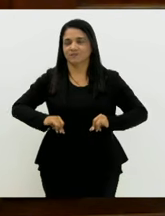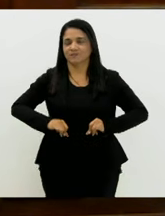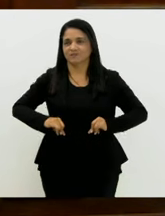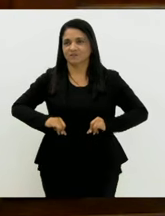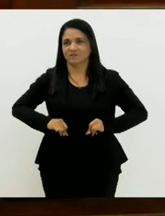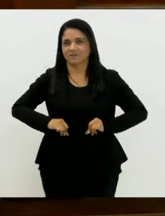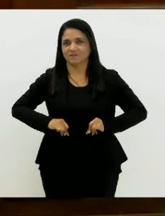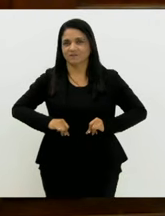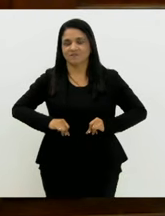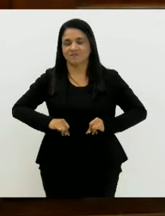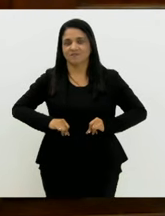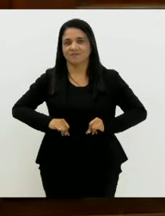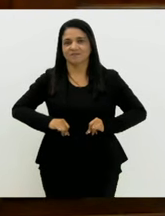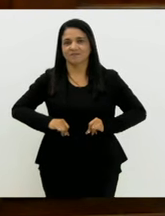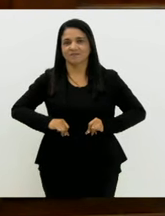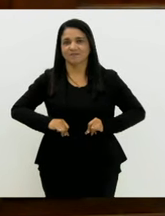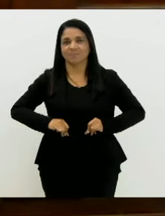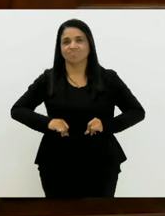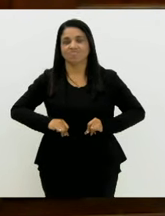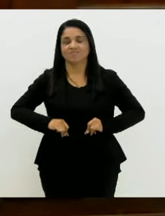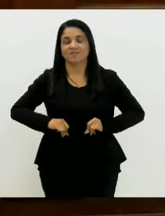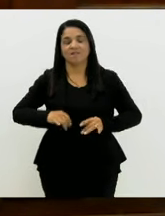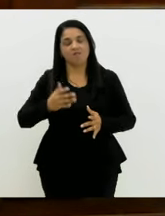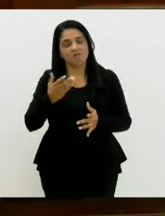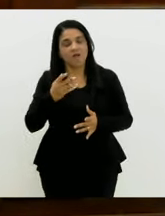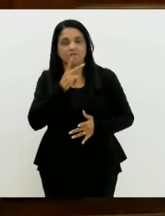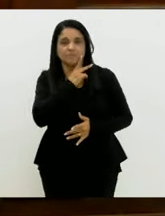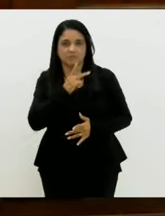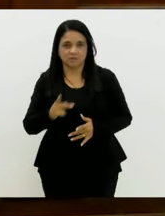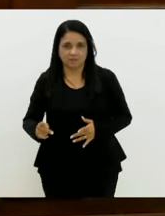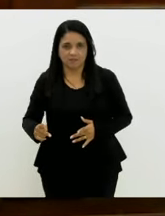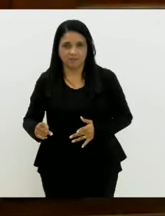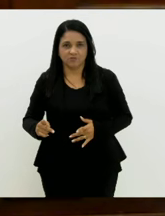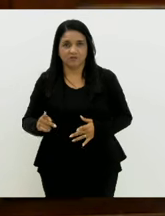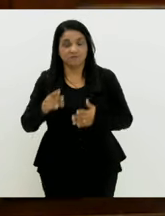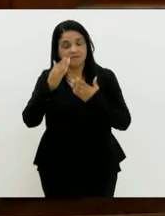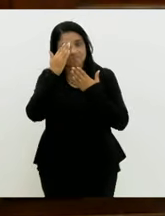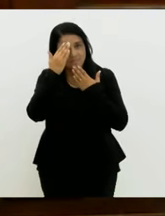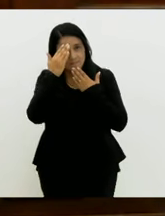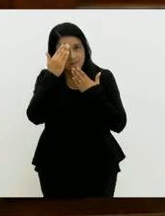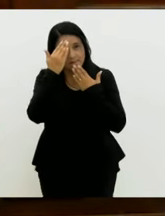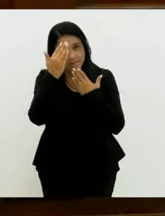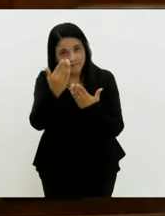E eu quero aqui, senhor presidente, tecer aqui um agradecimento